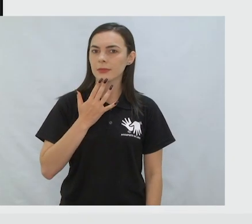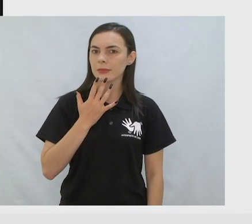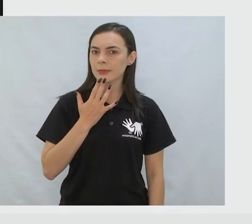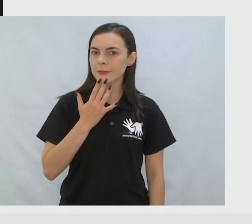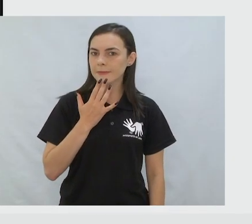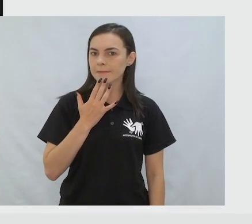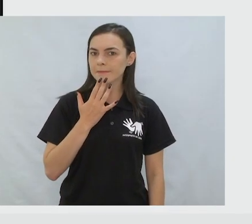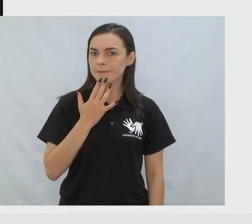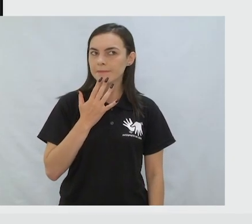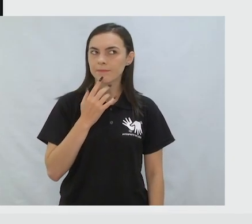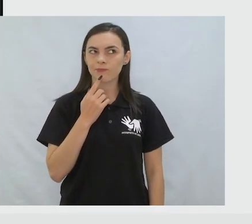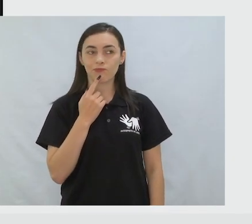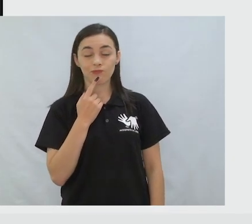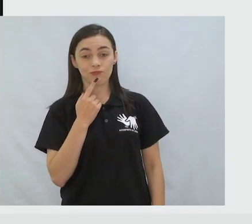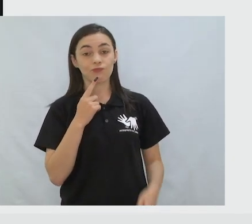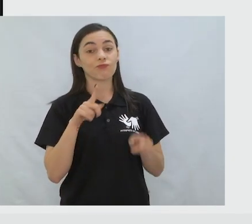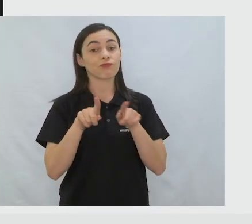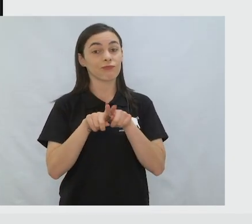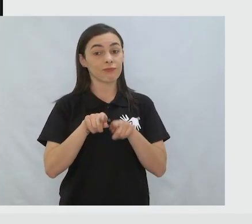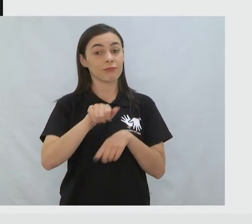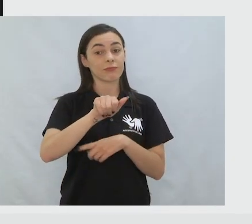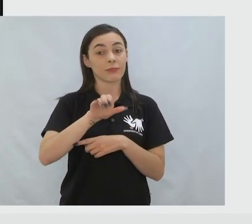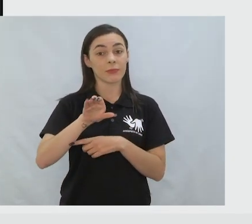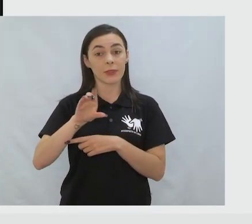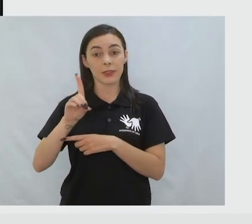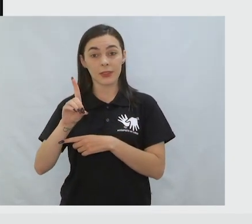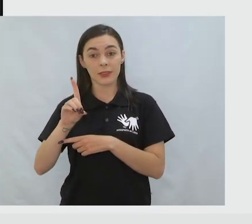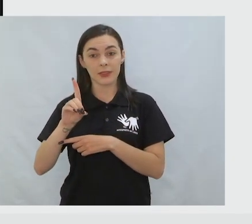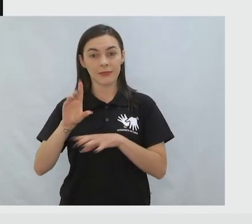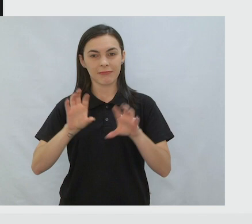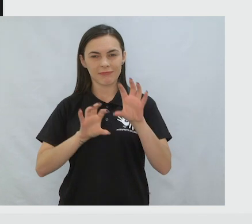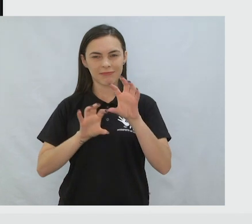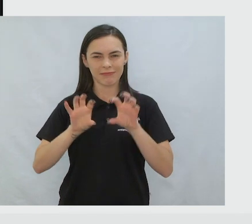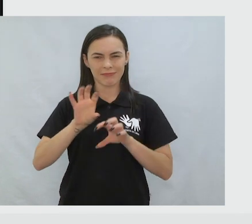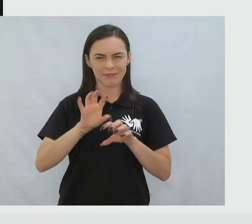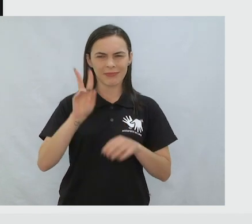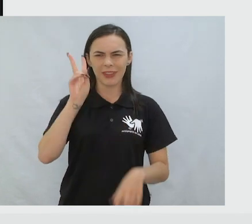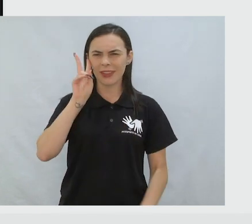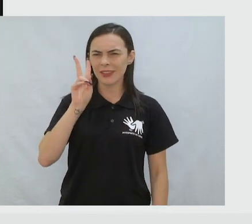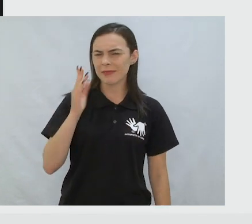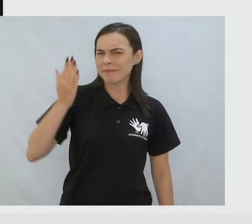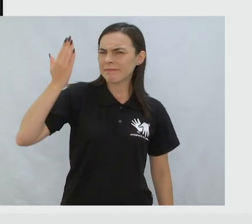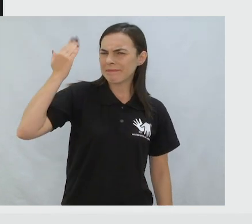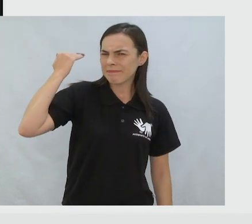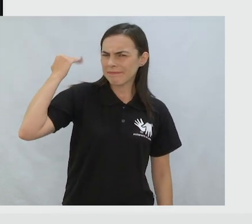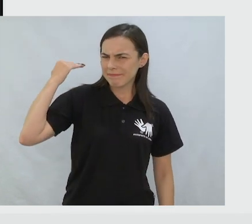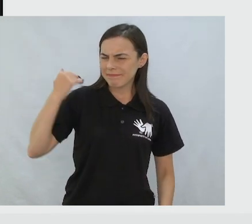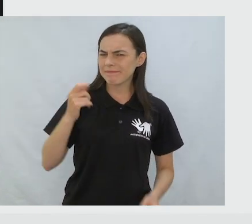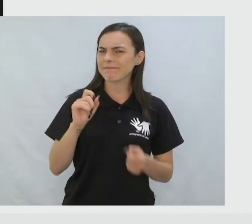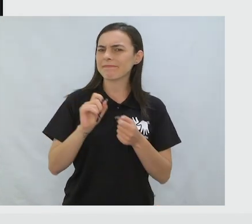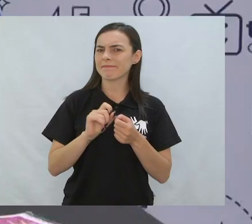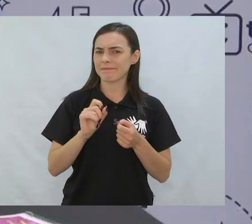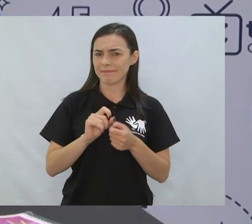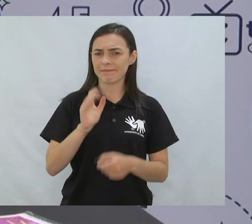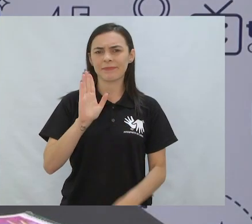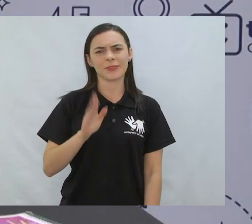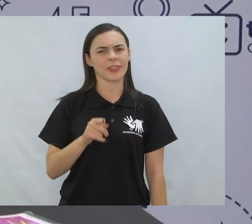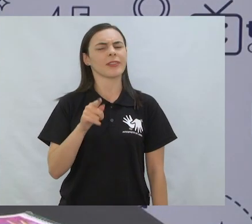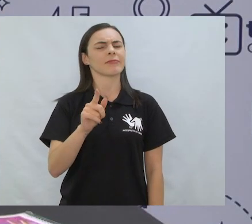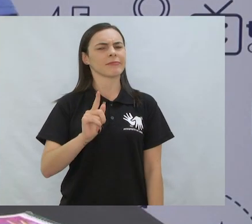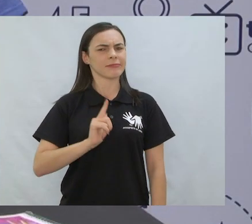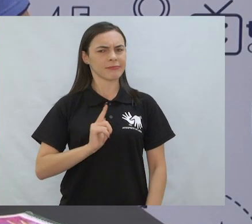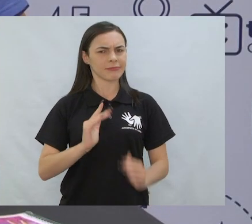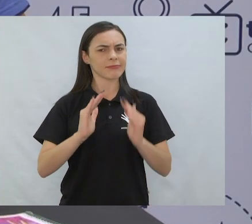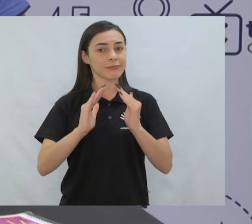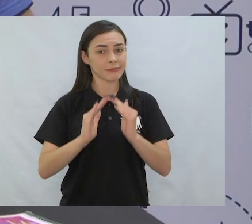Lápis de cor. E o alfabeto móvel. Lembram que nós já fizemos esse alfabeto móvel?